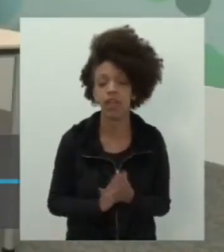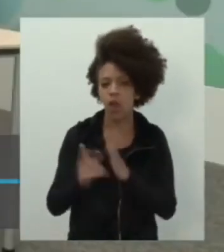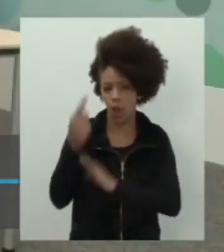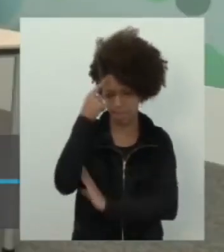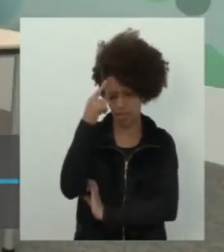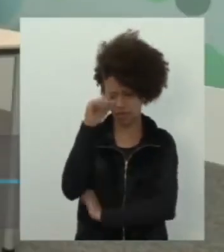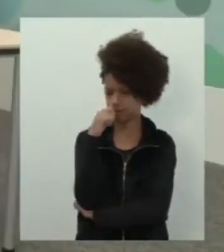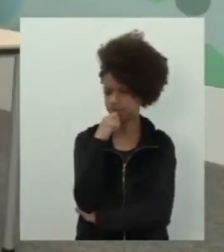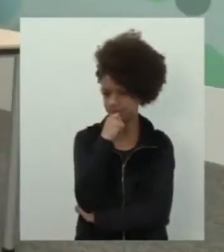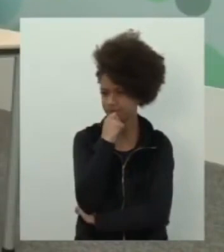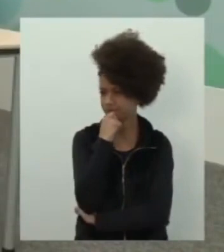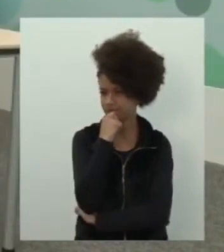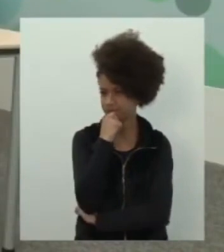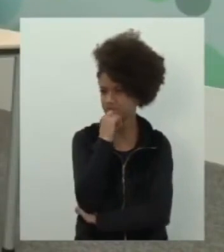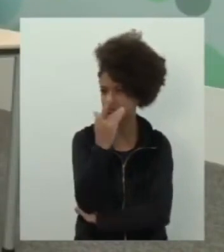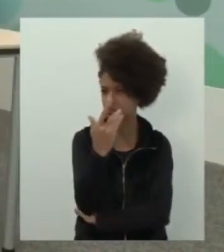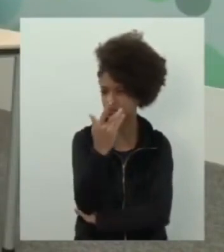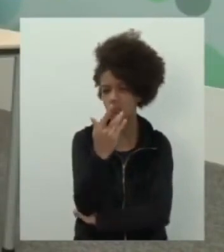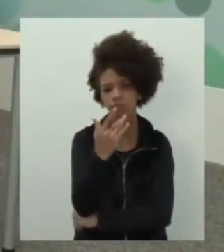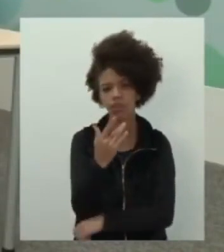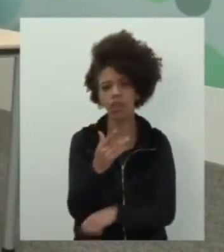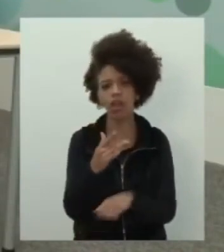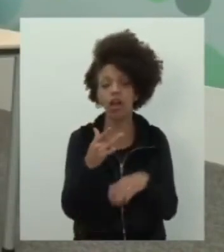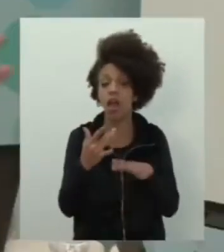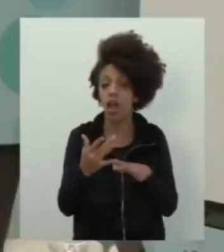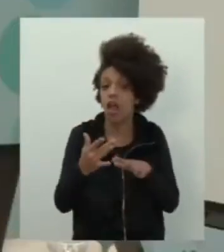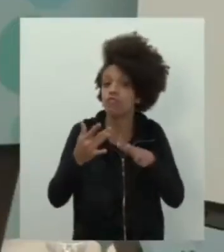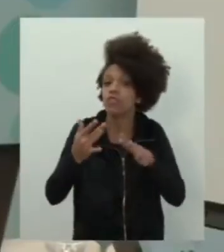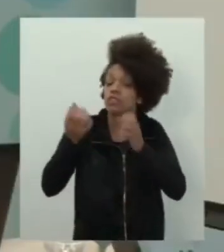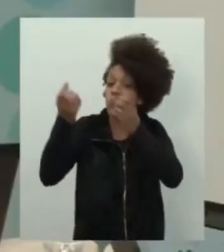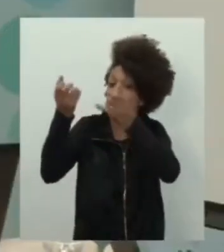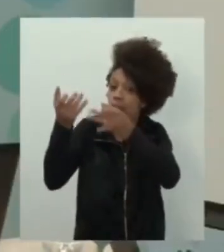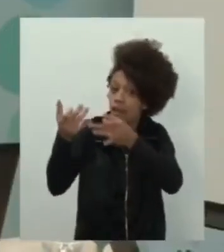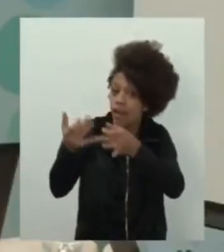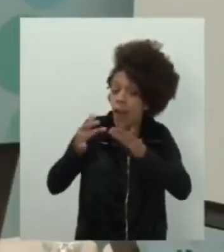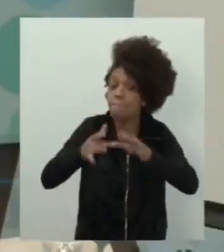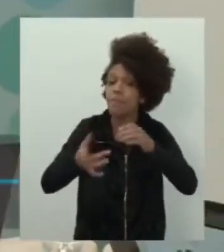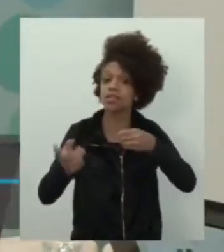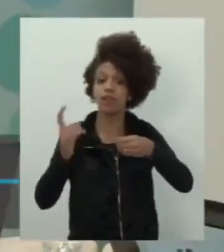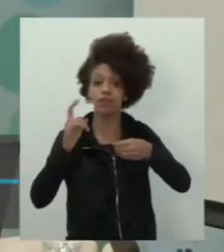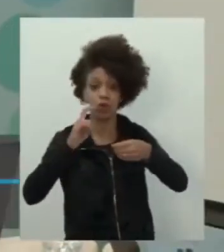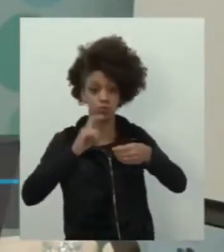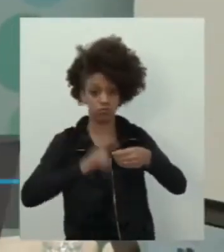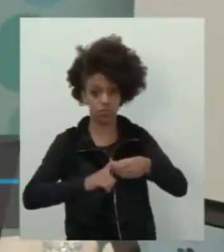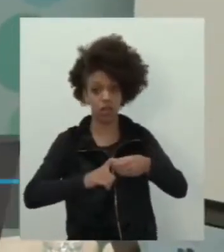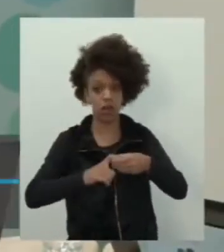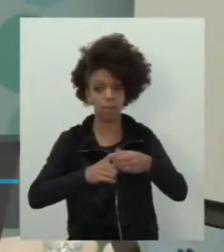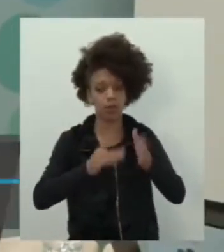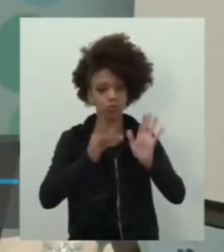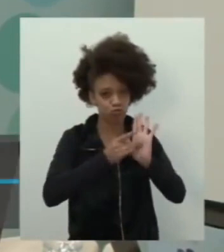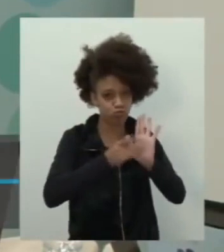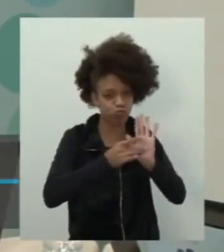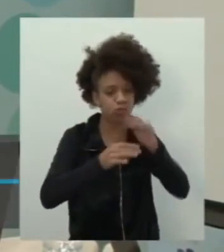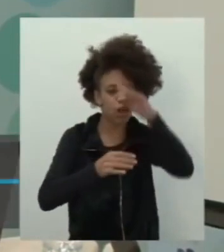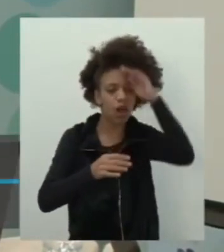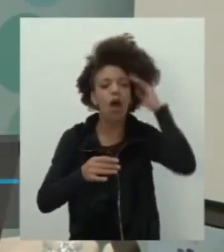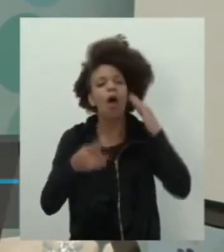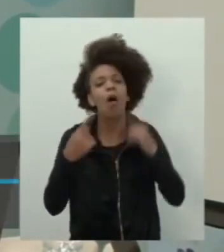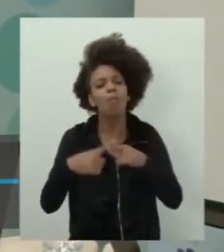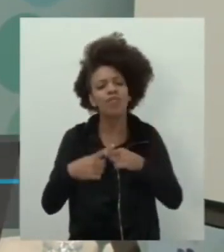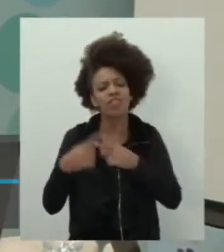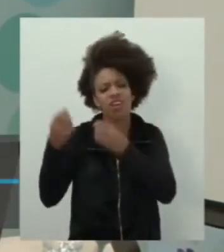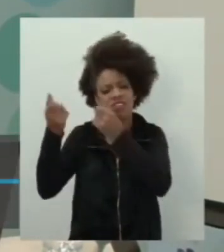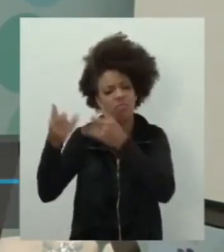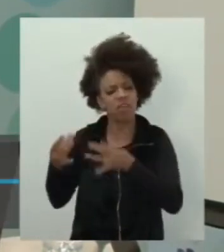comigo. Eu vou falar de maneira bem abstrata, tá bom? Mas vai voltar para o bem concreto, porque a explicação não é tão complicada assim,